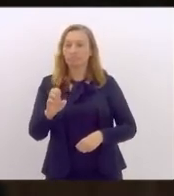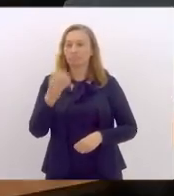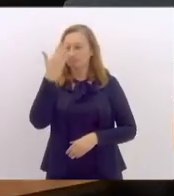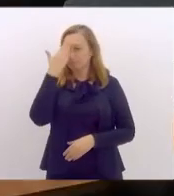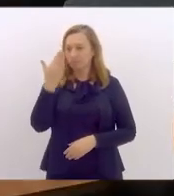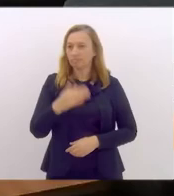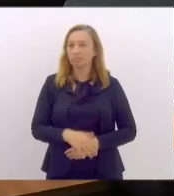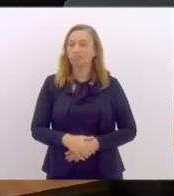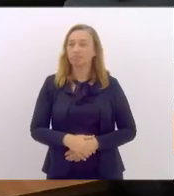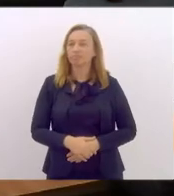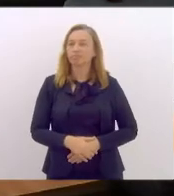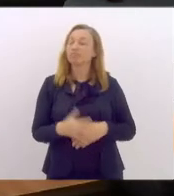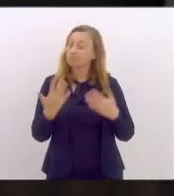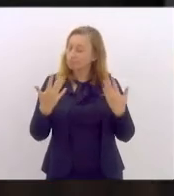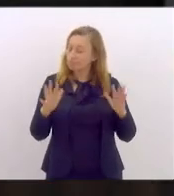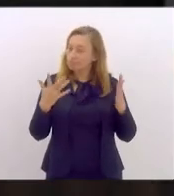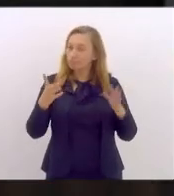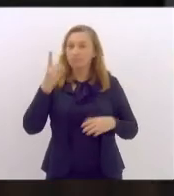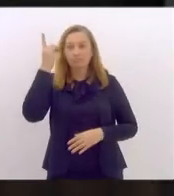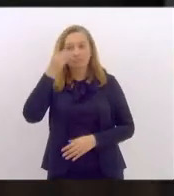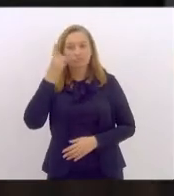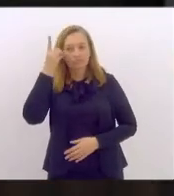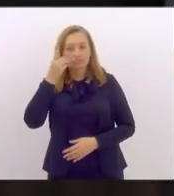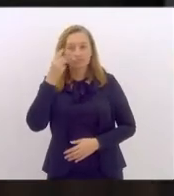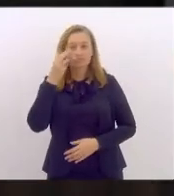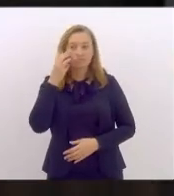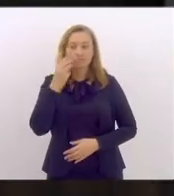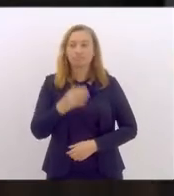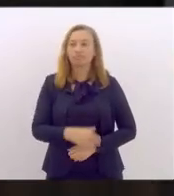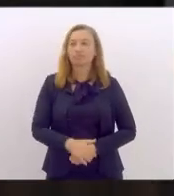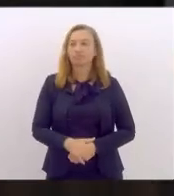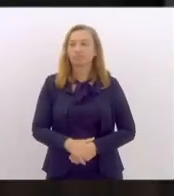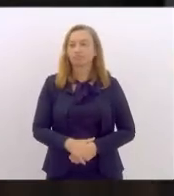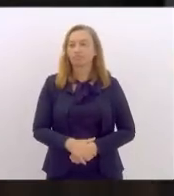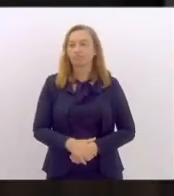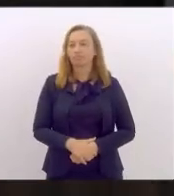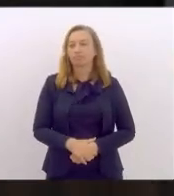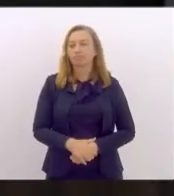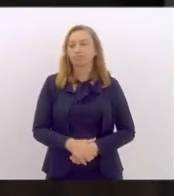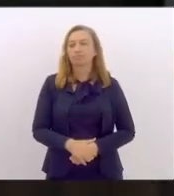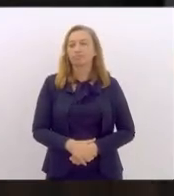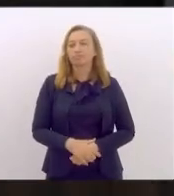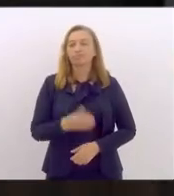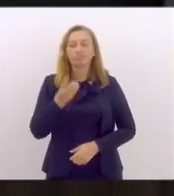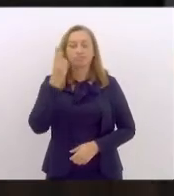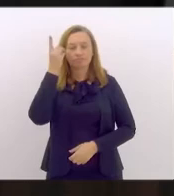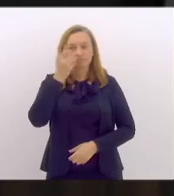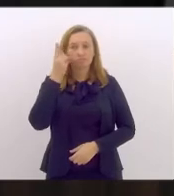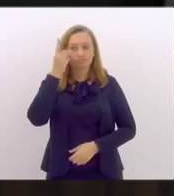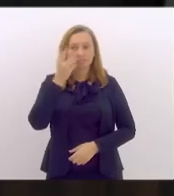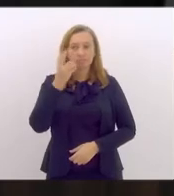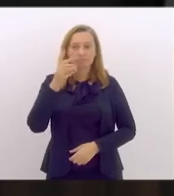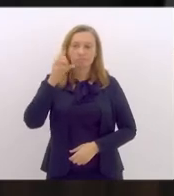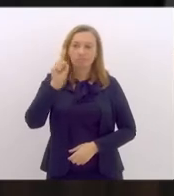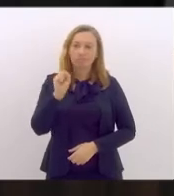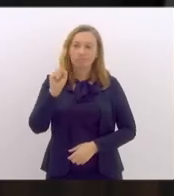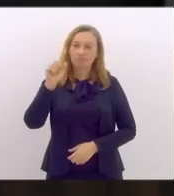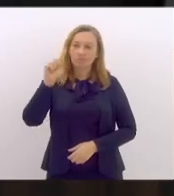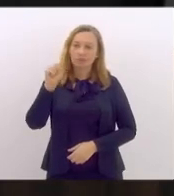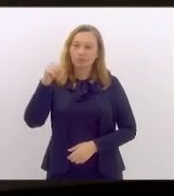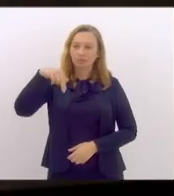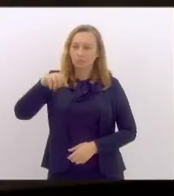OK parabéns Deputado waldeck Carneiro Deputado Samuel Malafaia